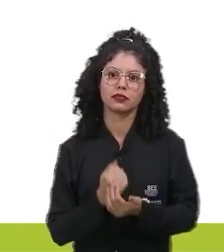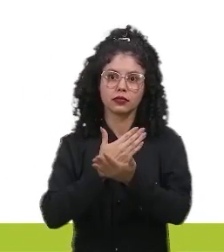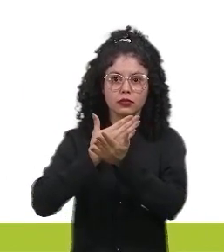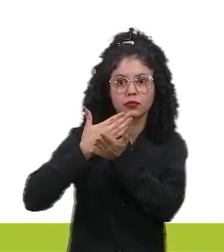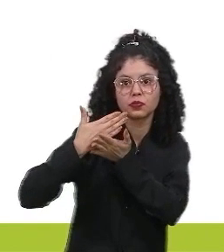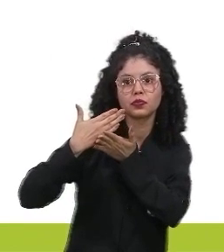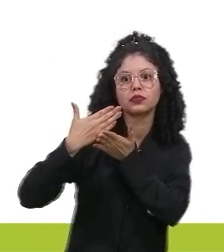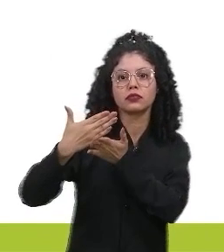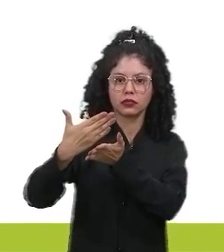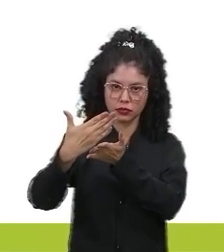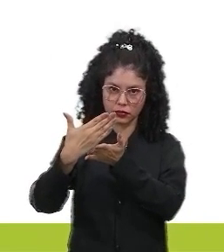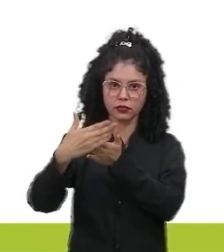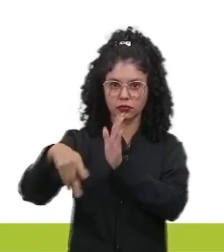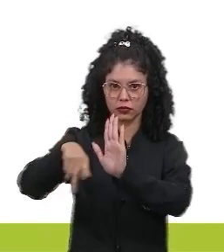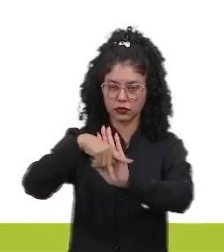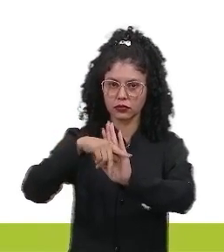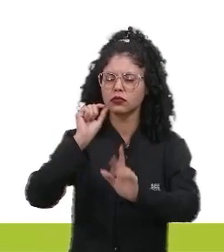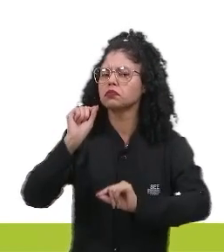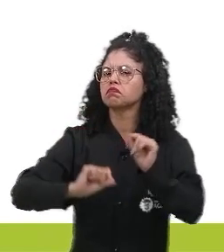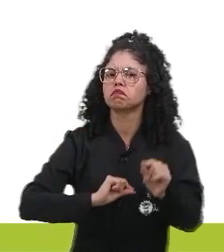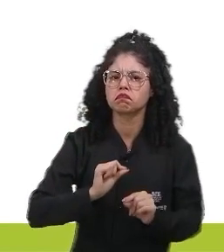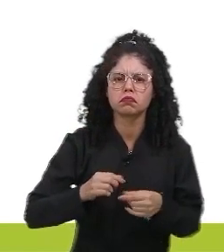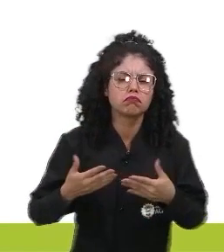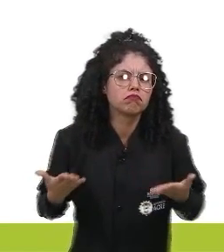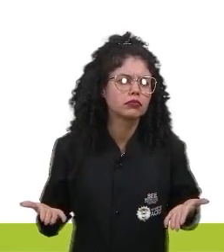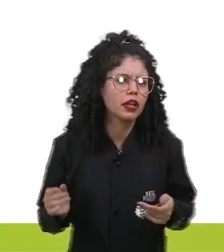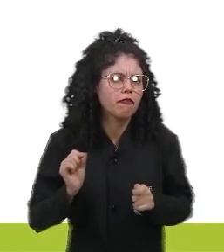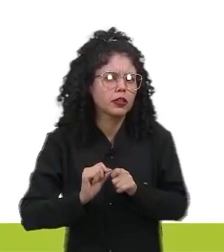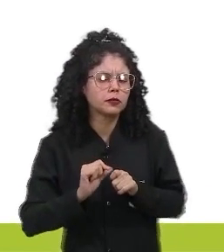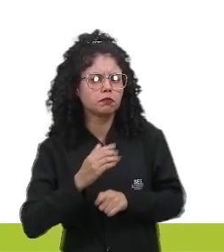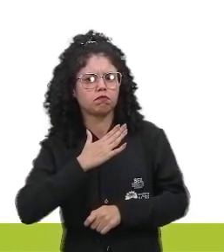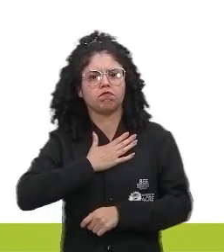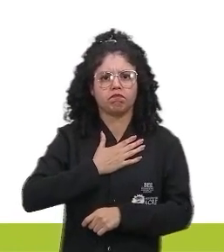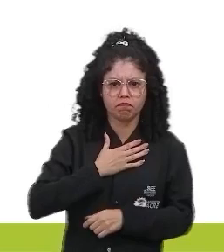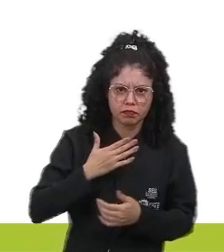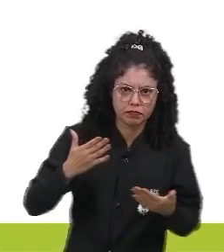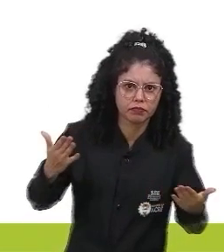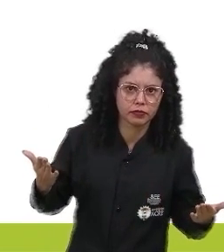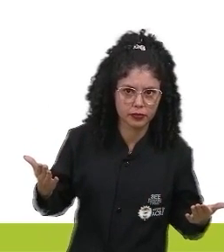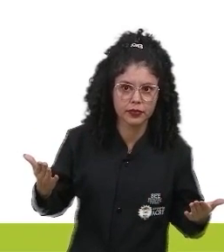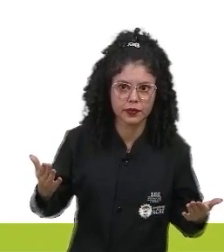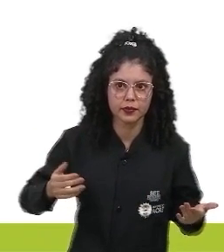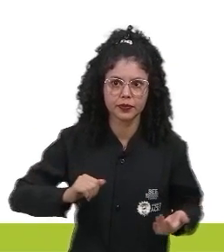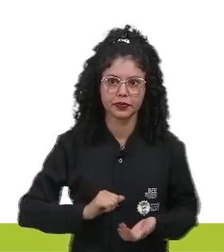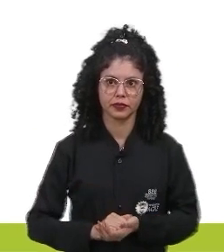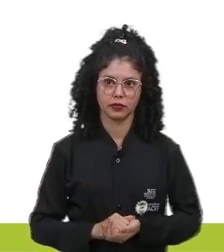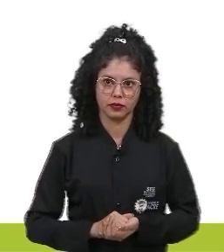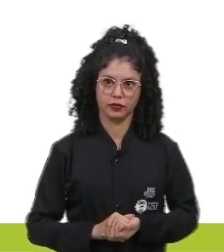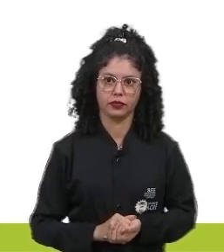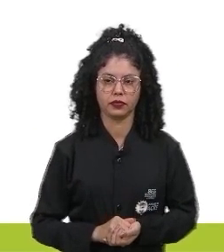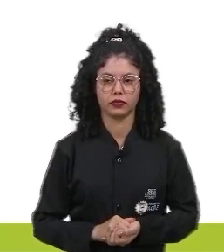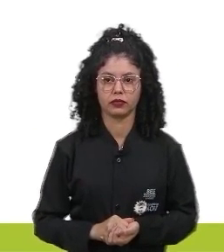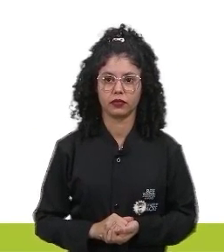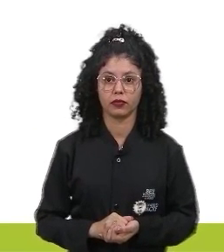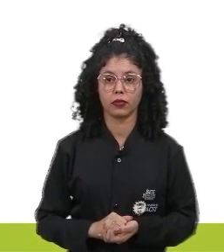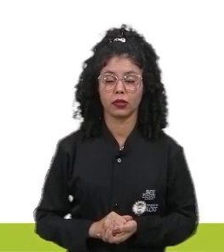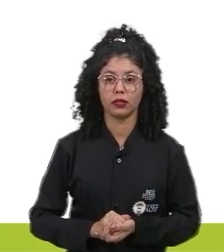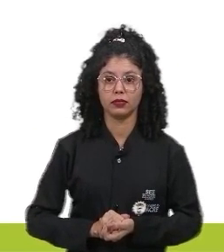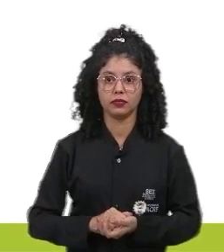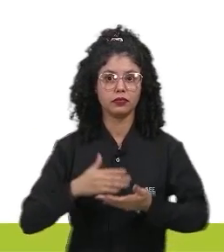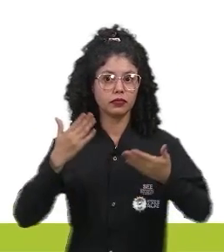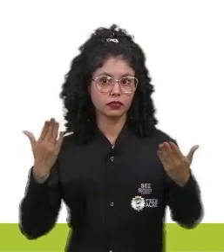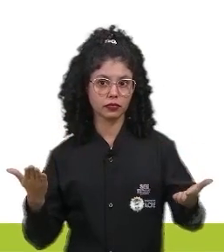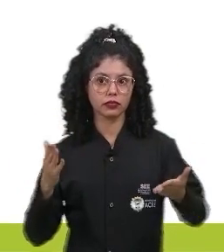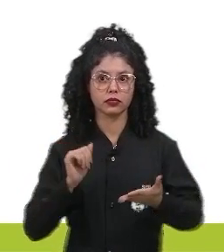iniciativas são justamente o que que eu vou fazer o que fazer né o que fazer né então